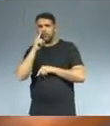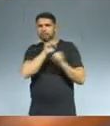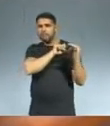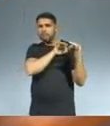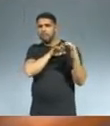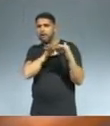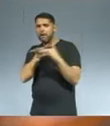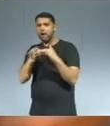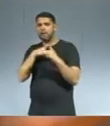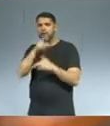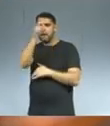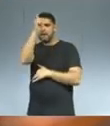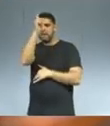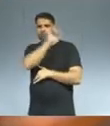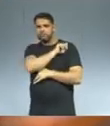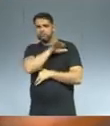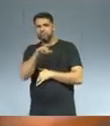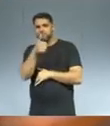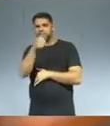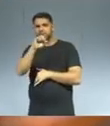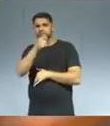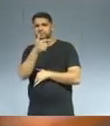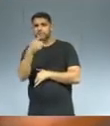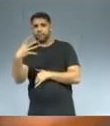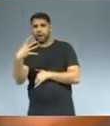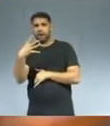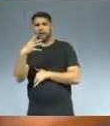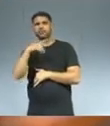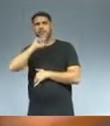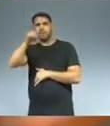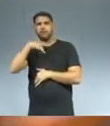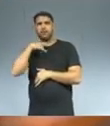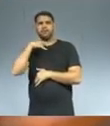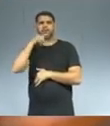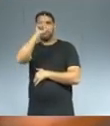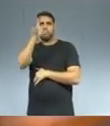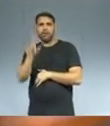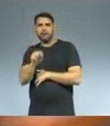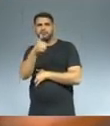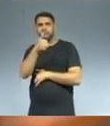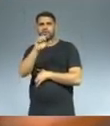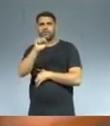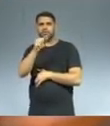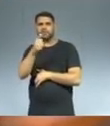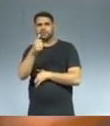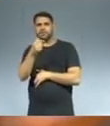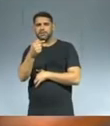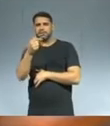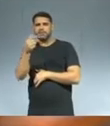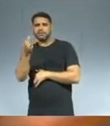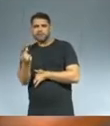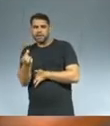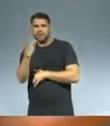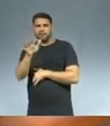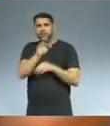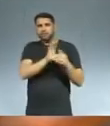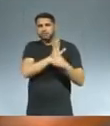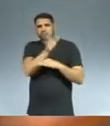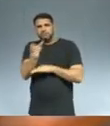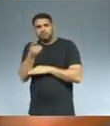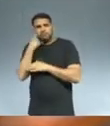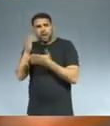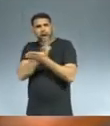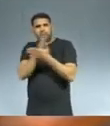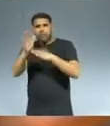olha a colonização que iniciou com os alemães já em 1824 depois que os italianos e1876 a